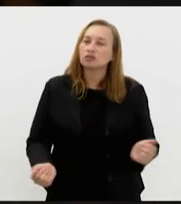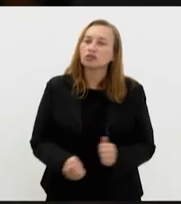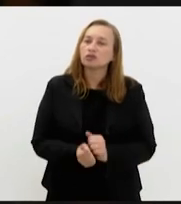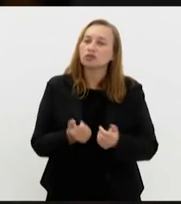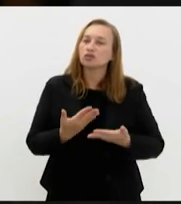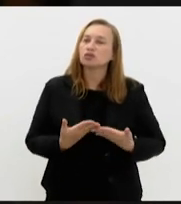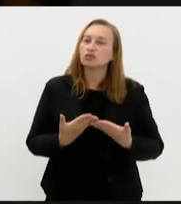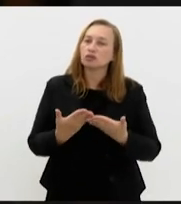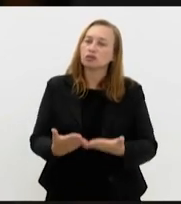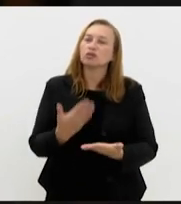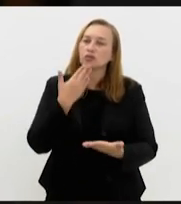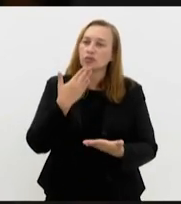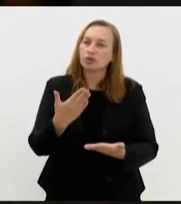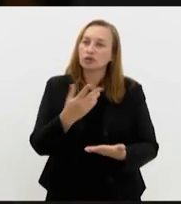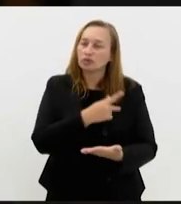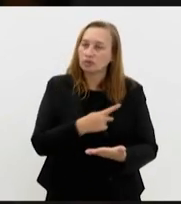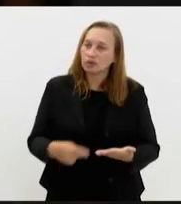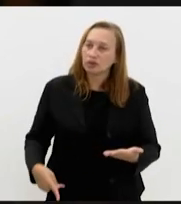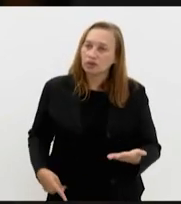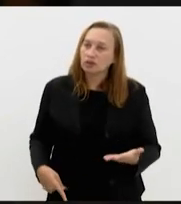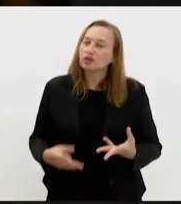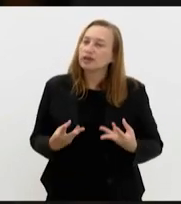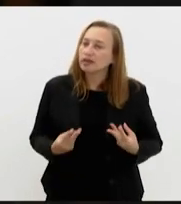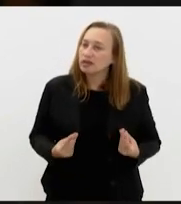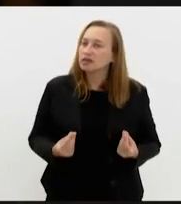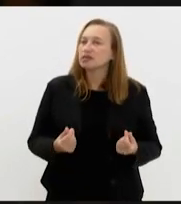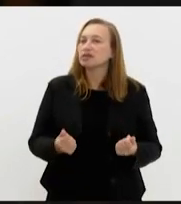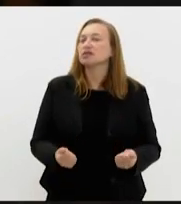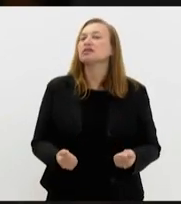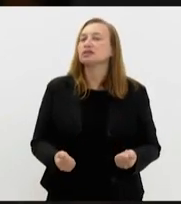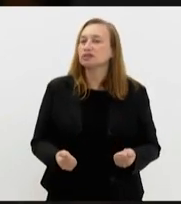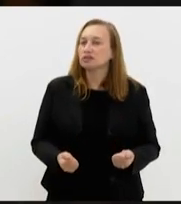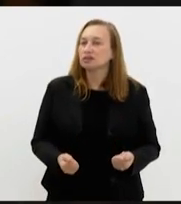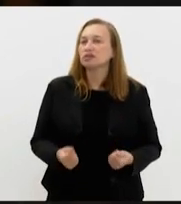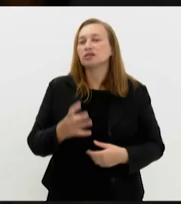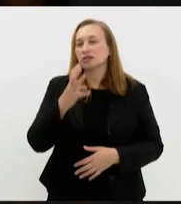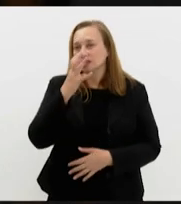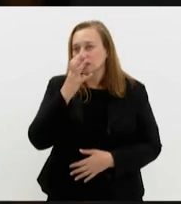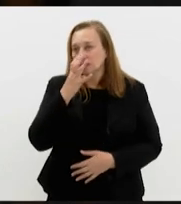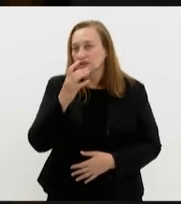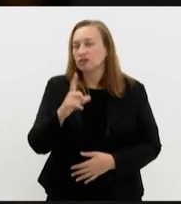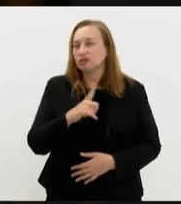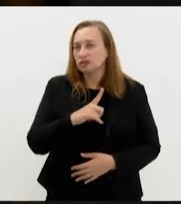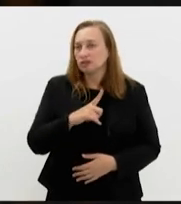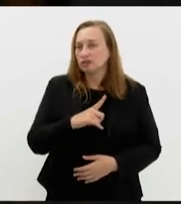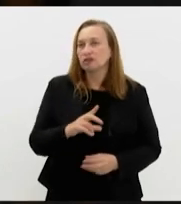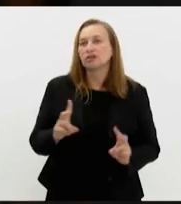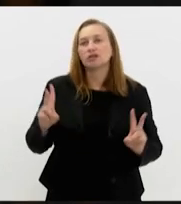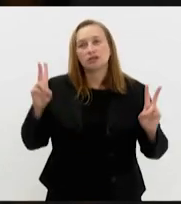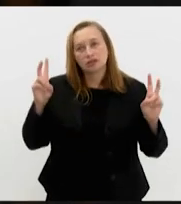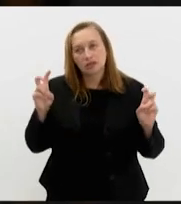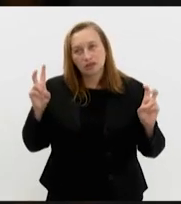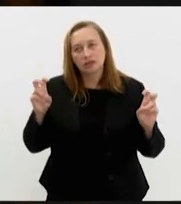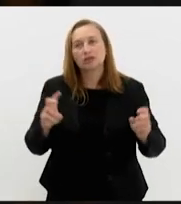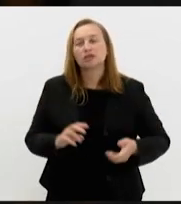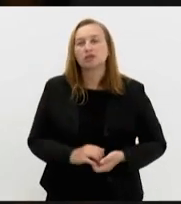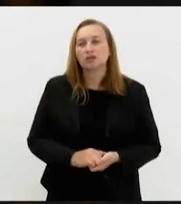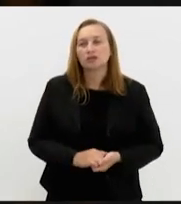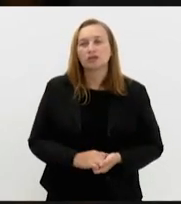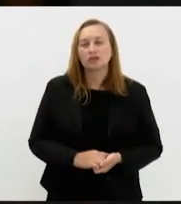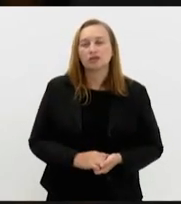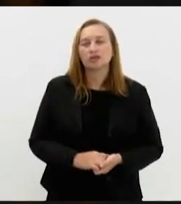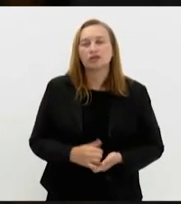encaminhando, solicitando ao presidente, que é super sensível, tenho super admiração por ele, ele é sensível a essas questões, para que a gente,